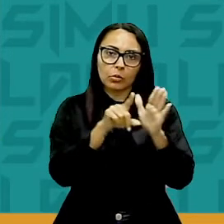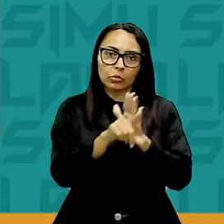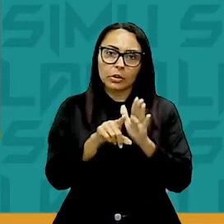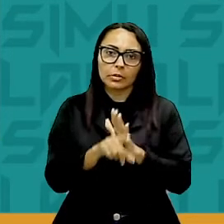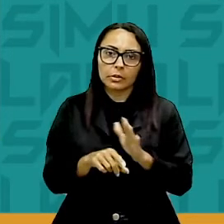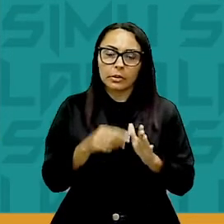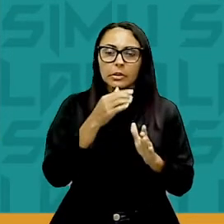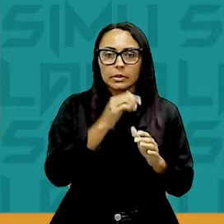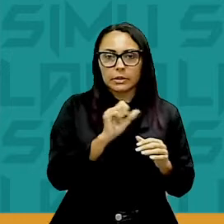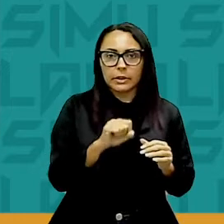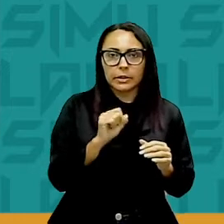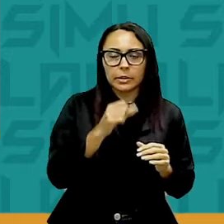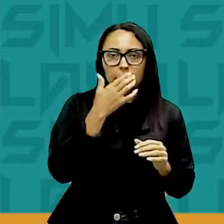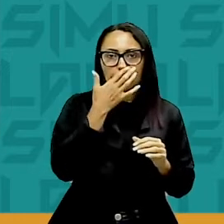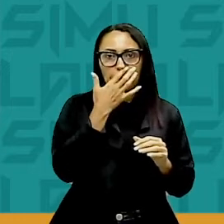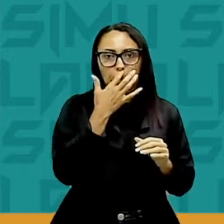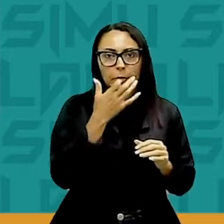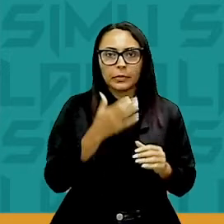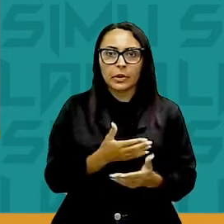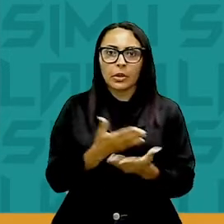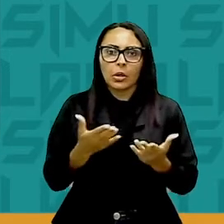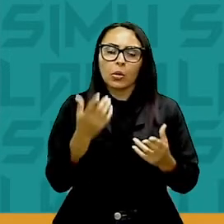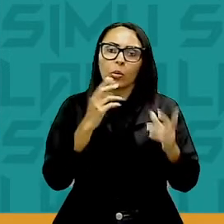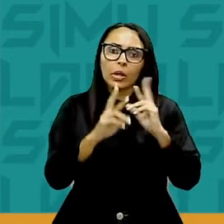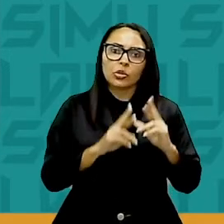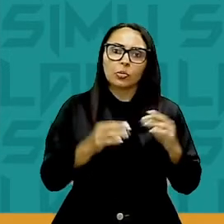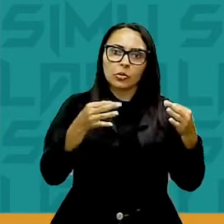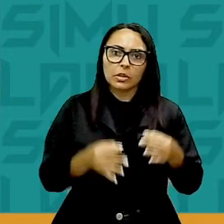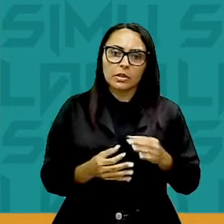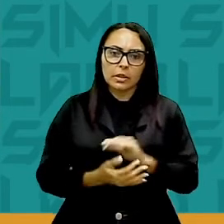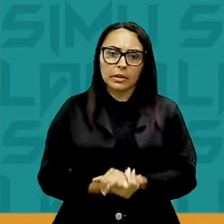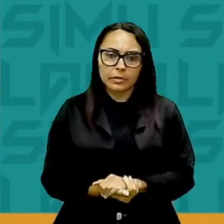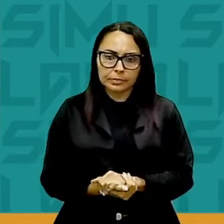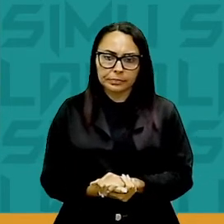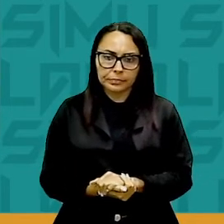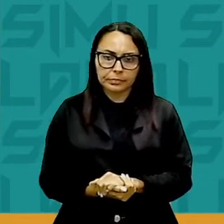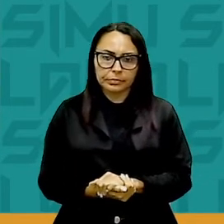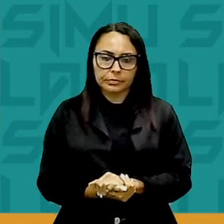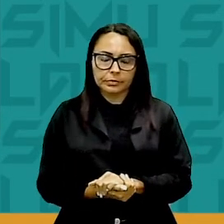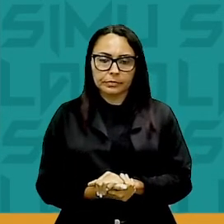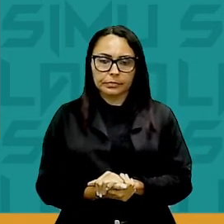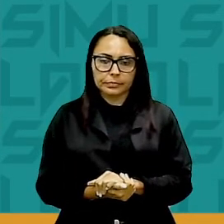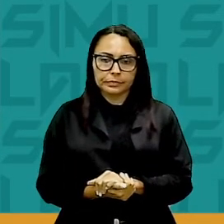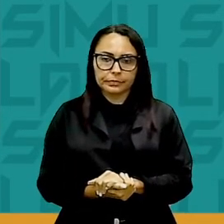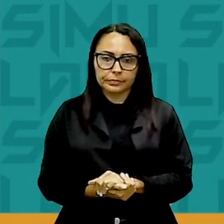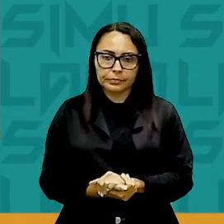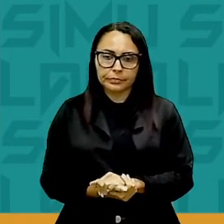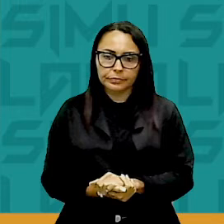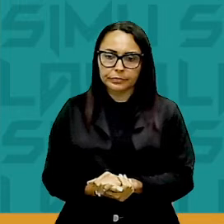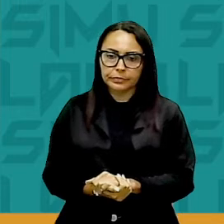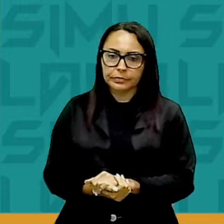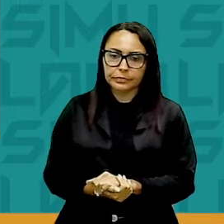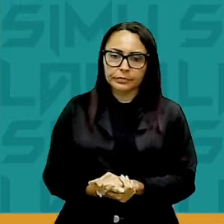filosofia política, para você, qual é a resposta certa? 10 segundos.